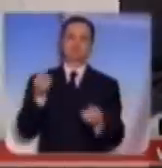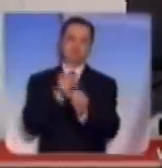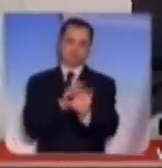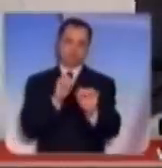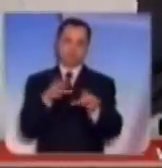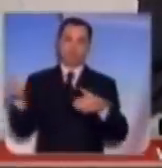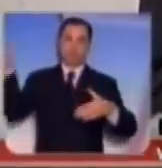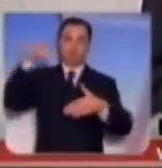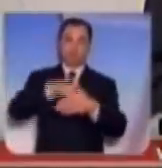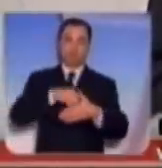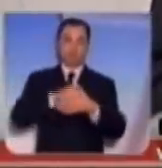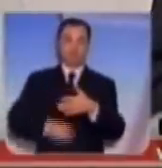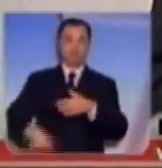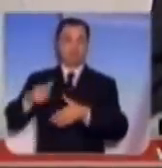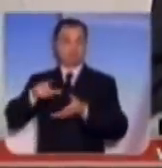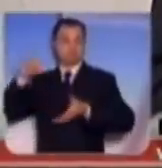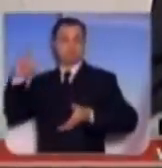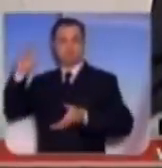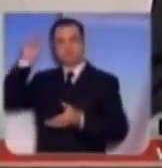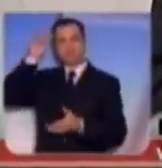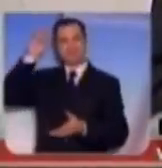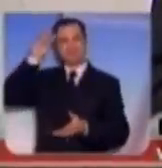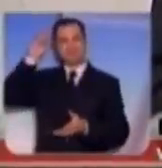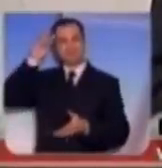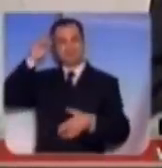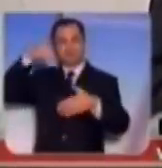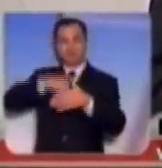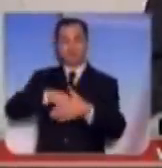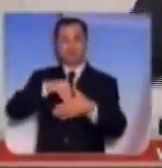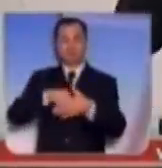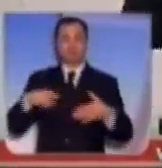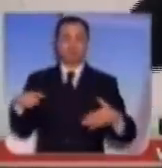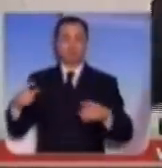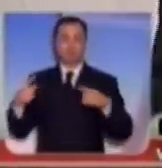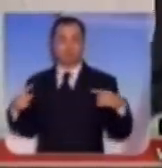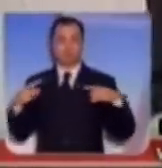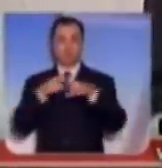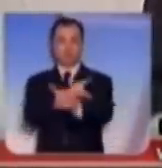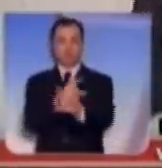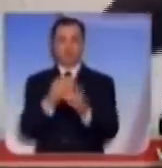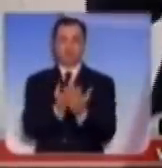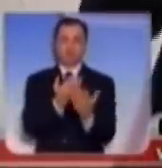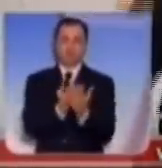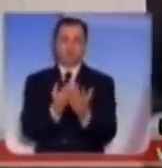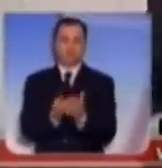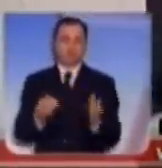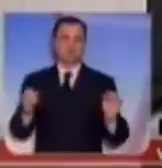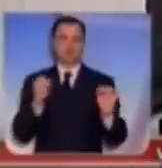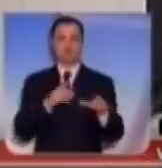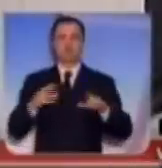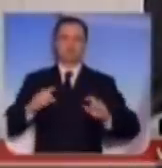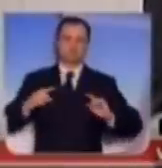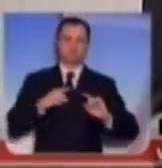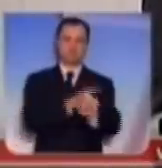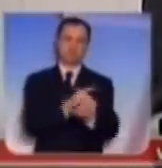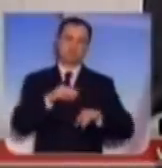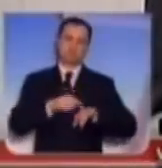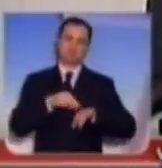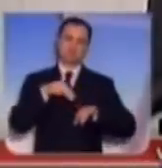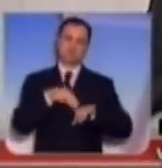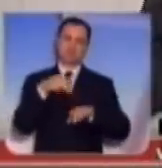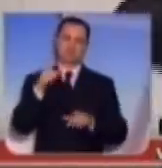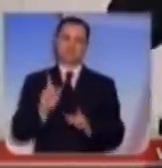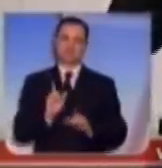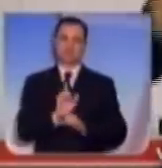votação que houve na terça-feira, uma votação contra a educação brasileira, contra o magistério,